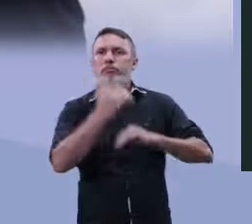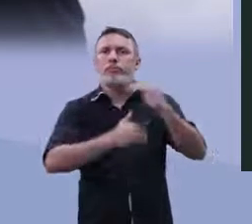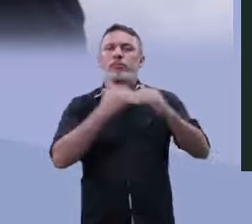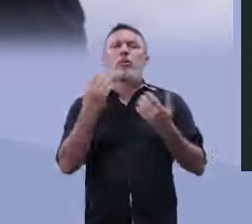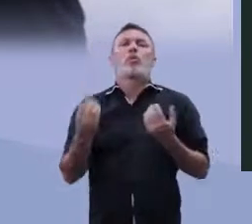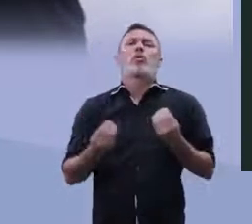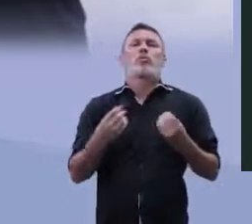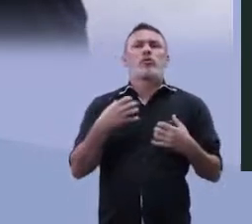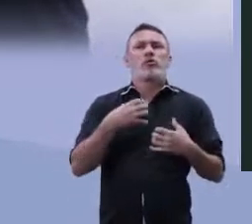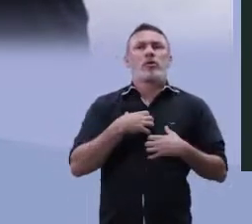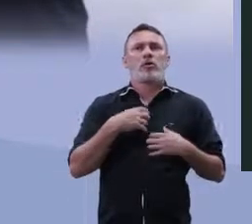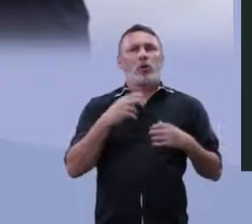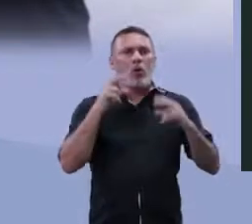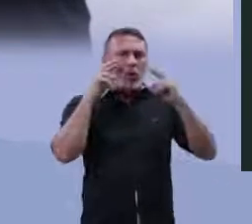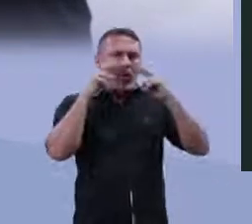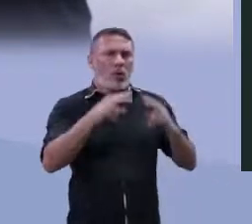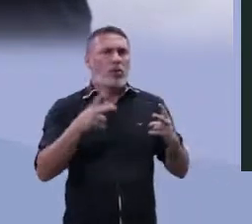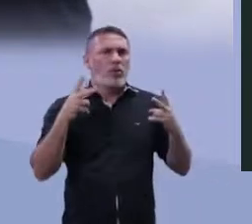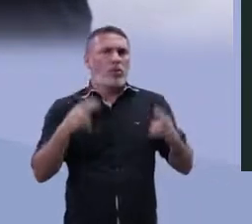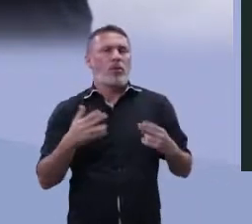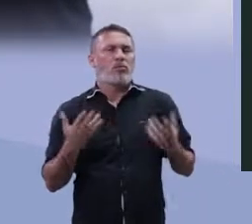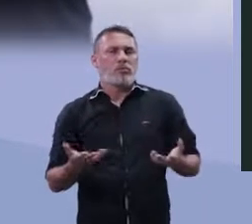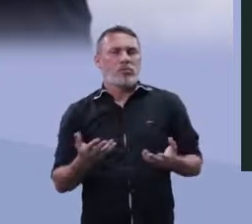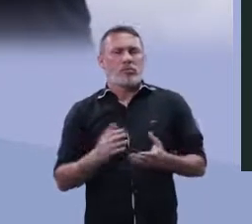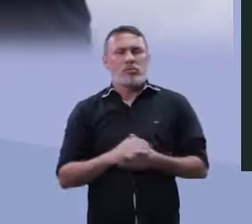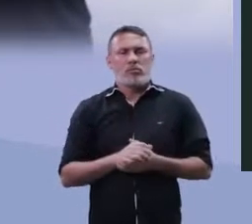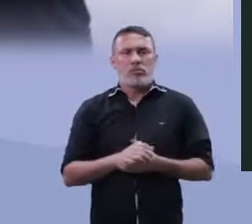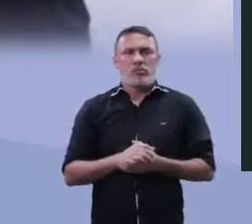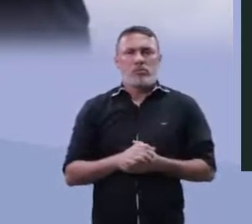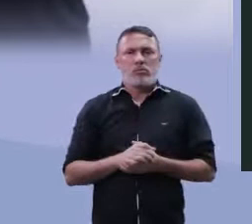vai promover, na mesma ótica do